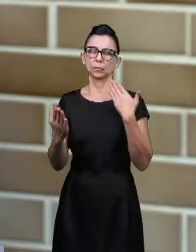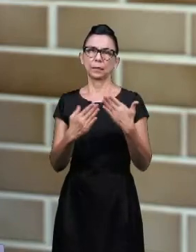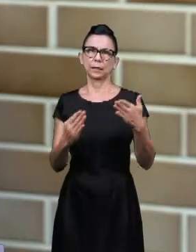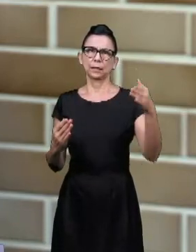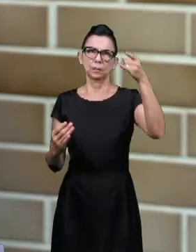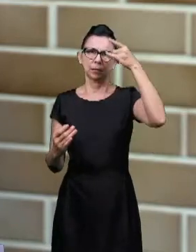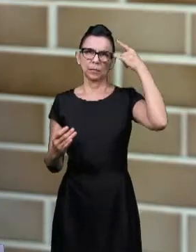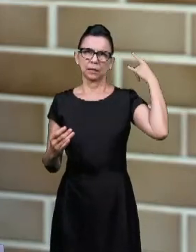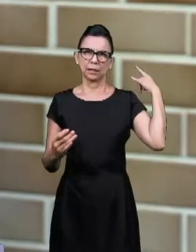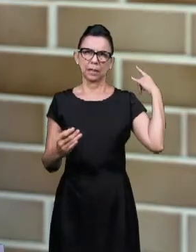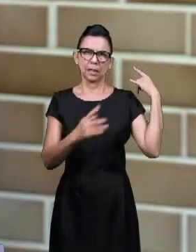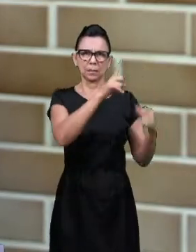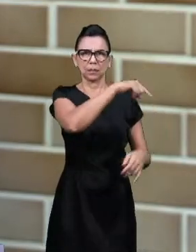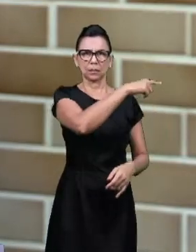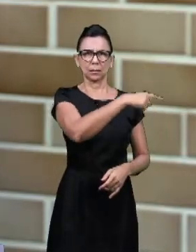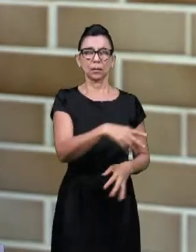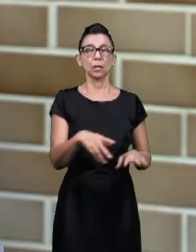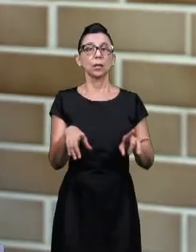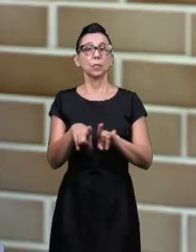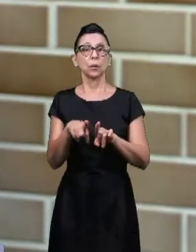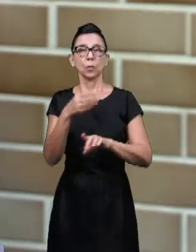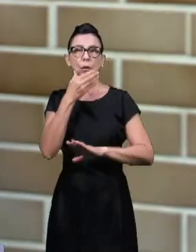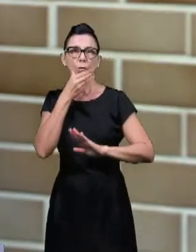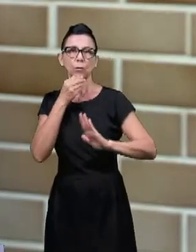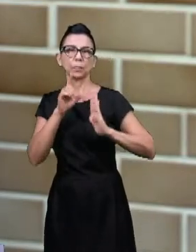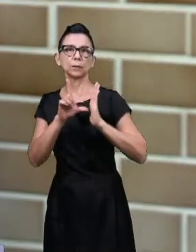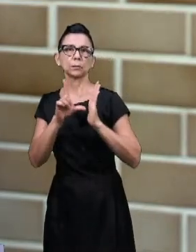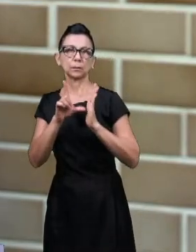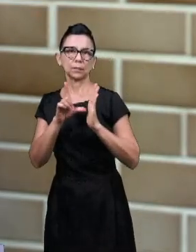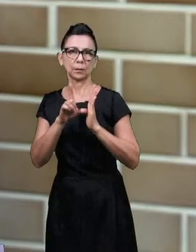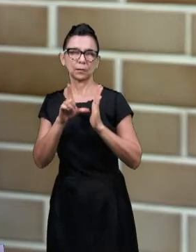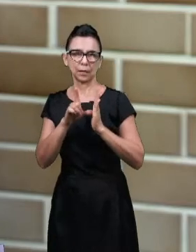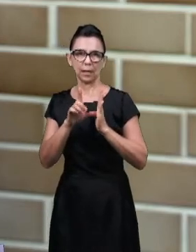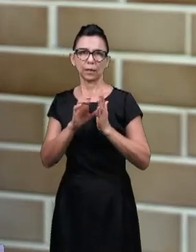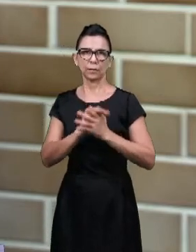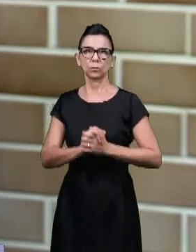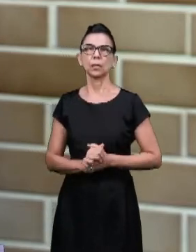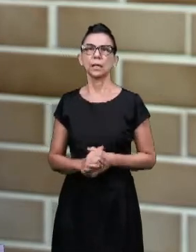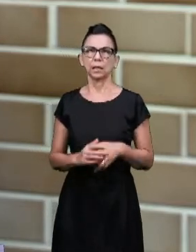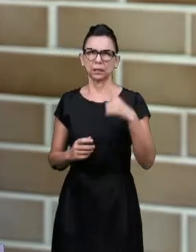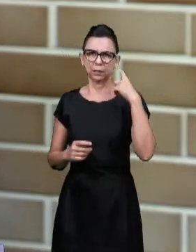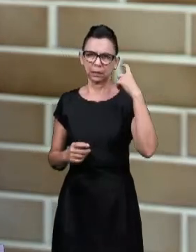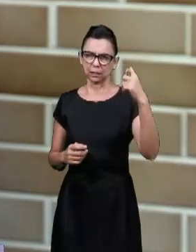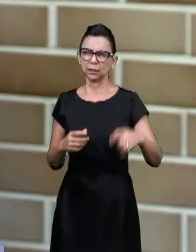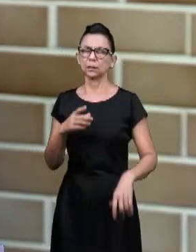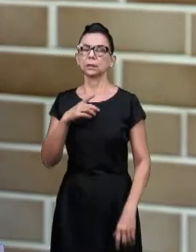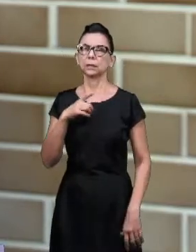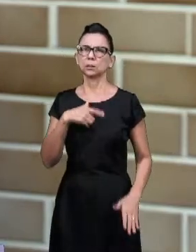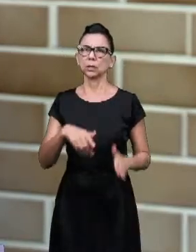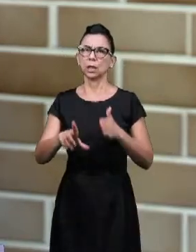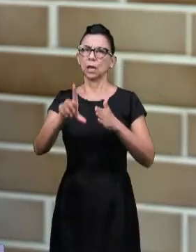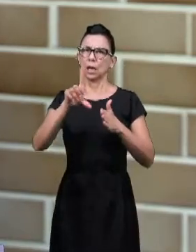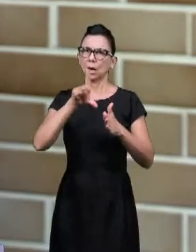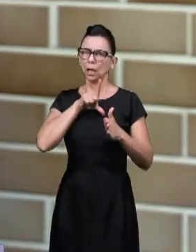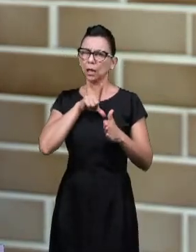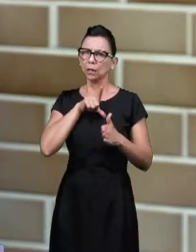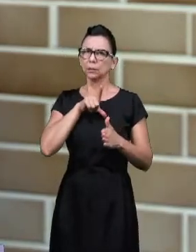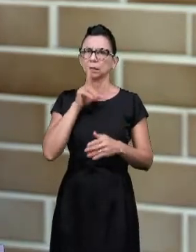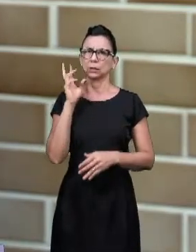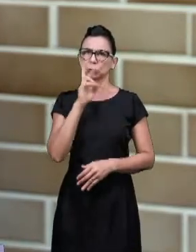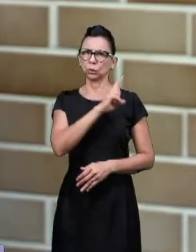Lutero realmente tinha seus interesses, ele era um homem influenciado na religião a qual ele pertencia, e ele deixou tudo isso